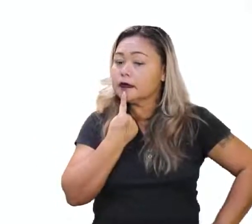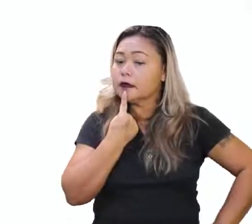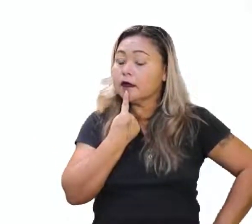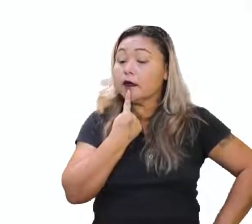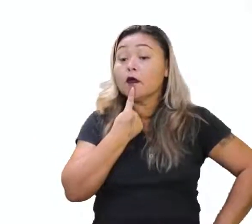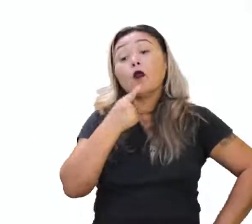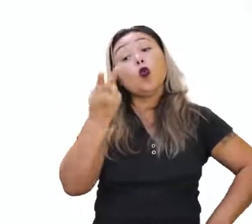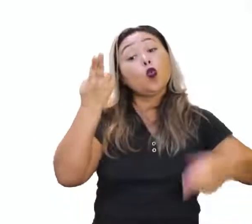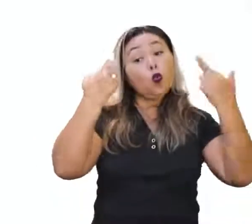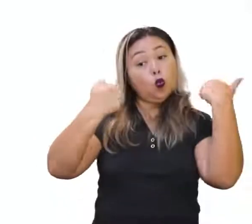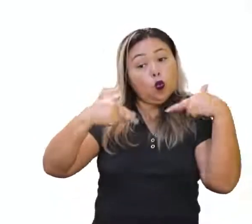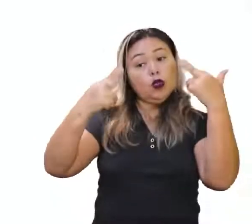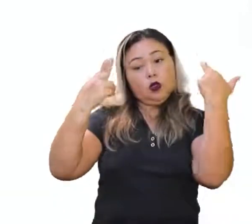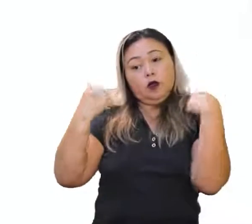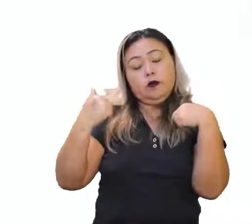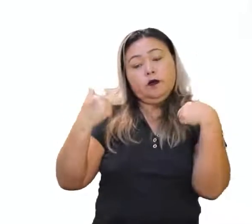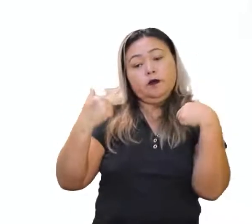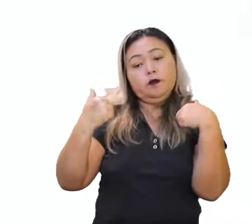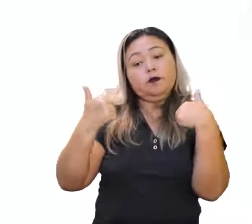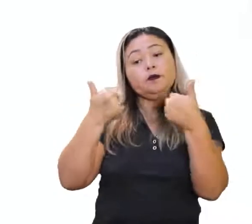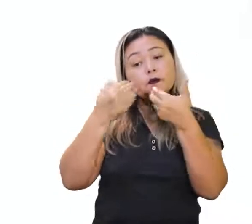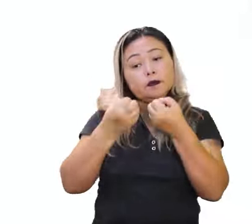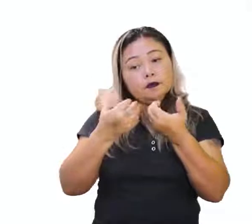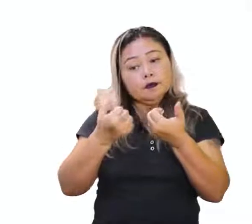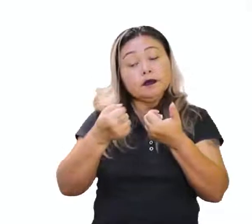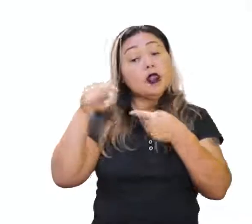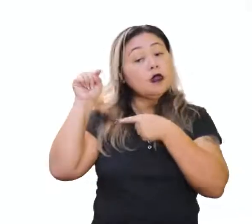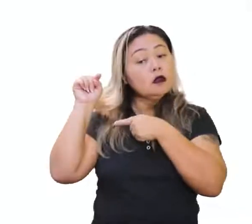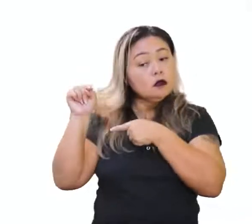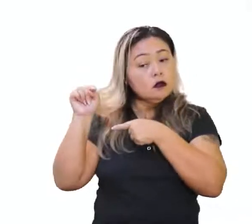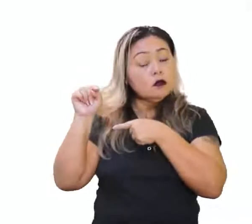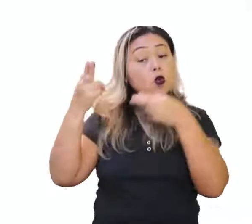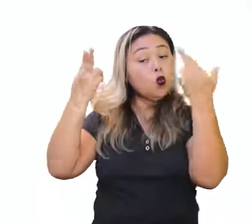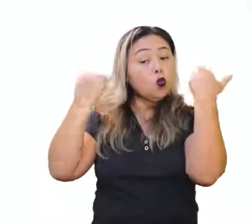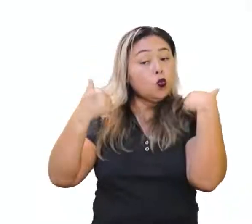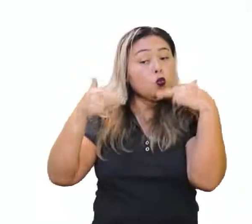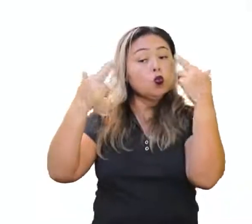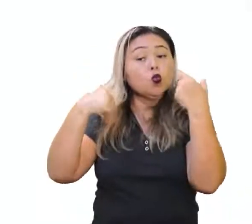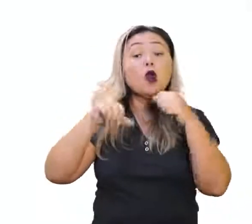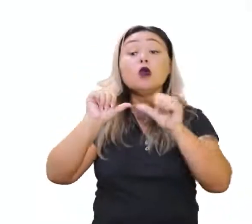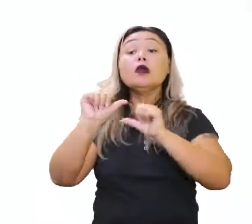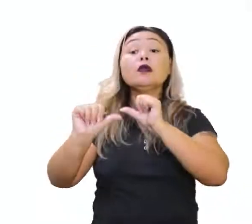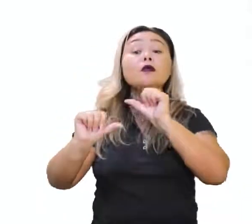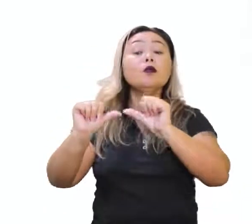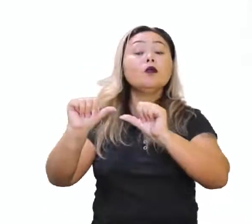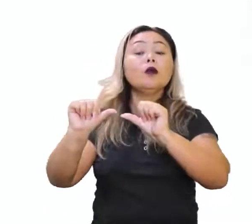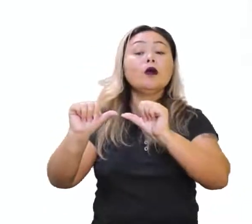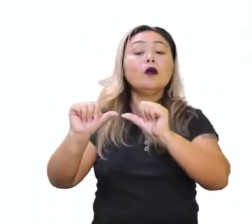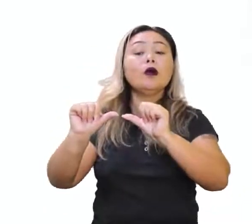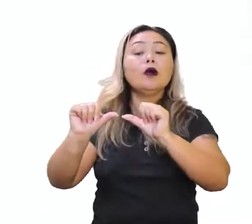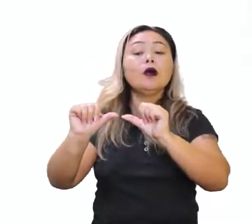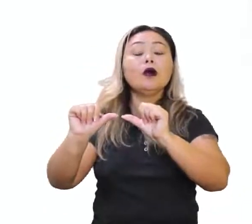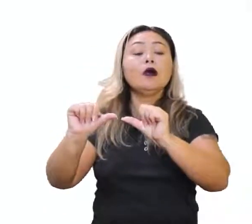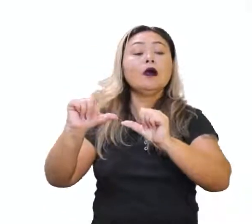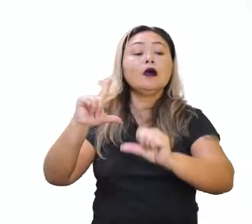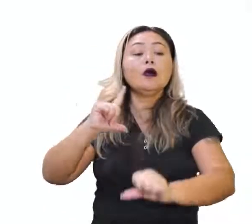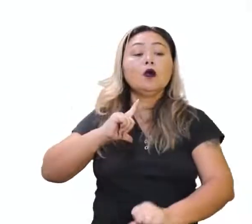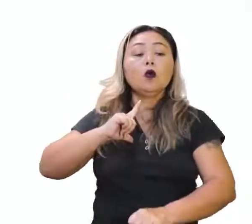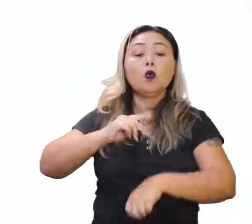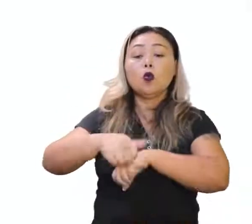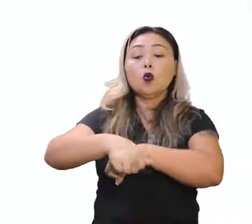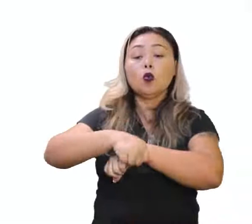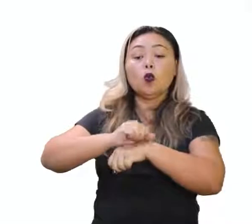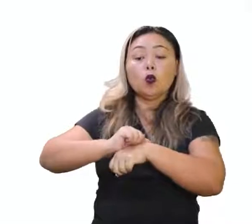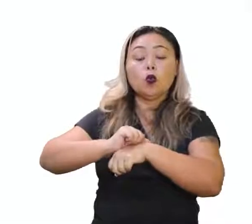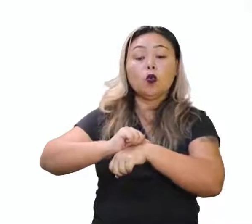O dos ovinos, tá bom? Só que aqui nos ovinos, o que muda? Aonde está